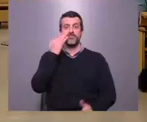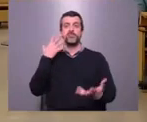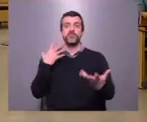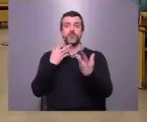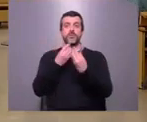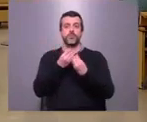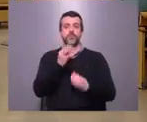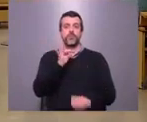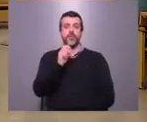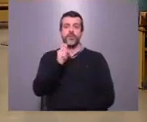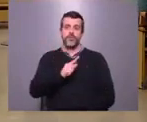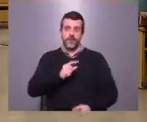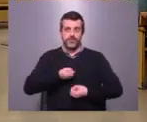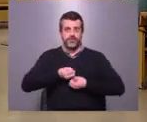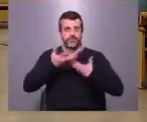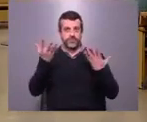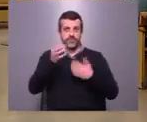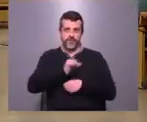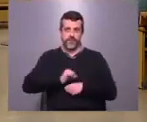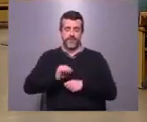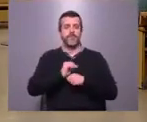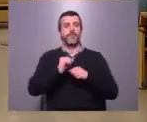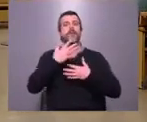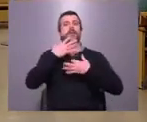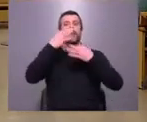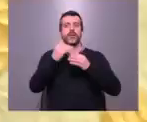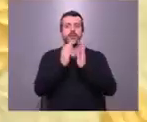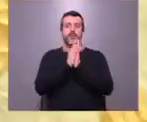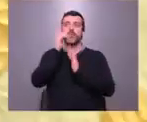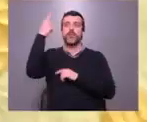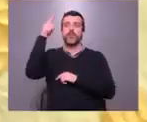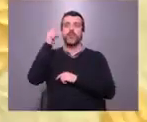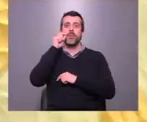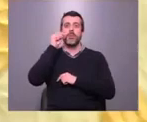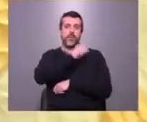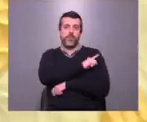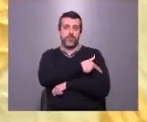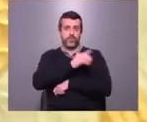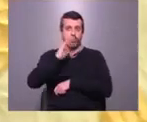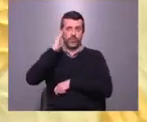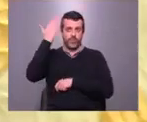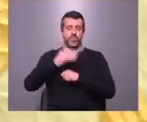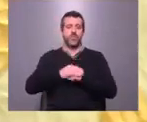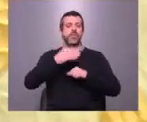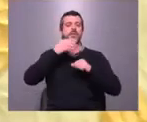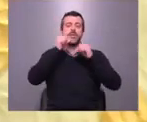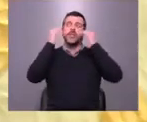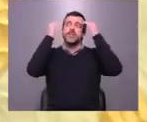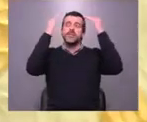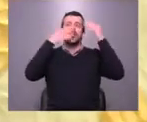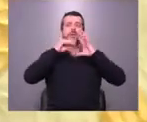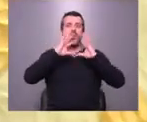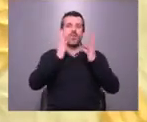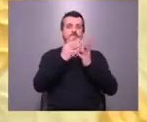Juntos professemos a nossa fé. Creio em um só Deus, Pai Todo-Poderoso, Criador do céu e